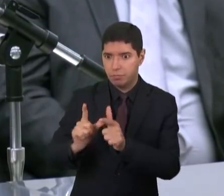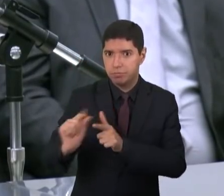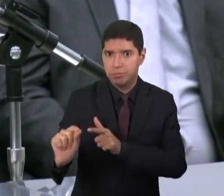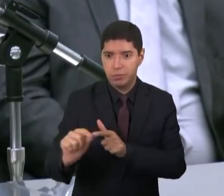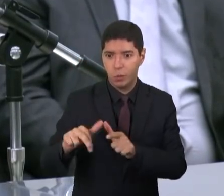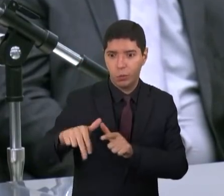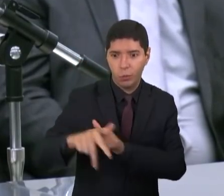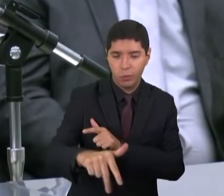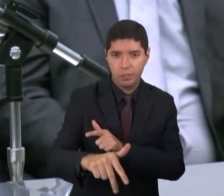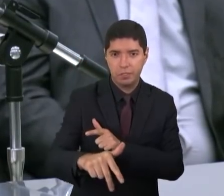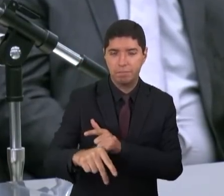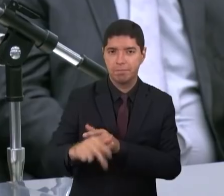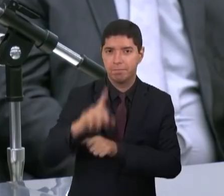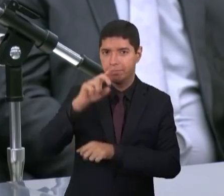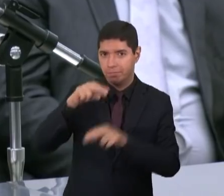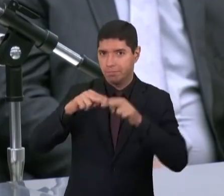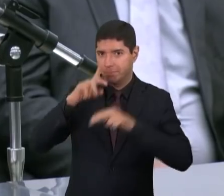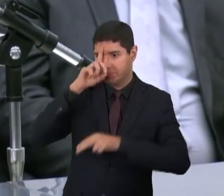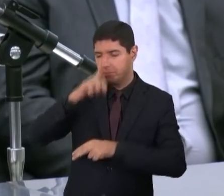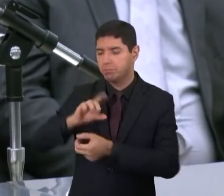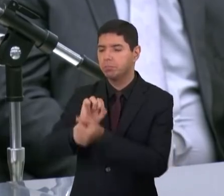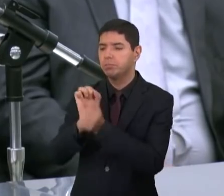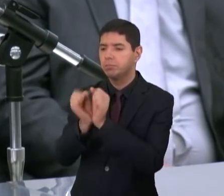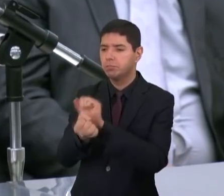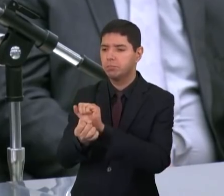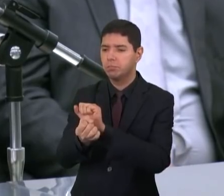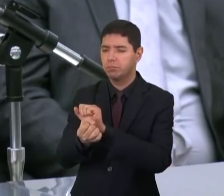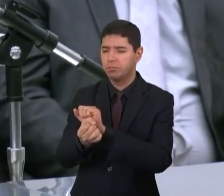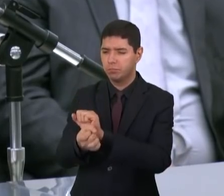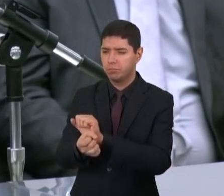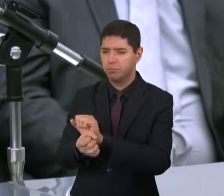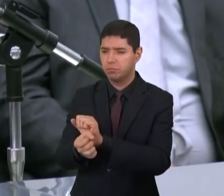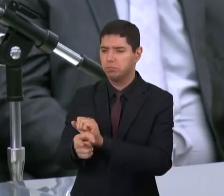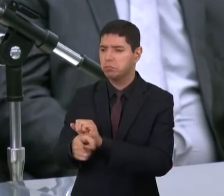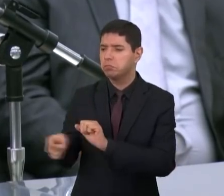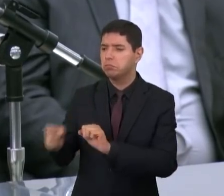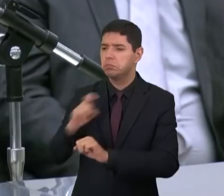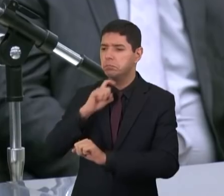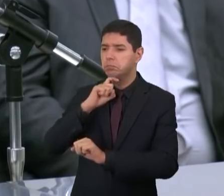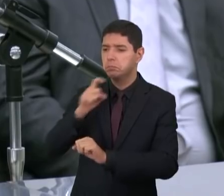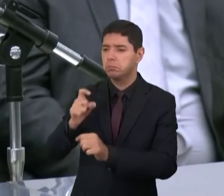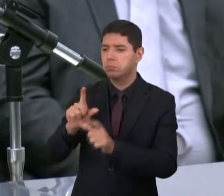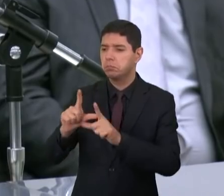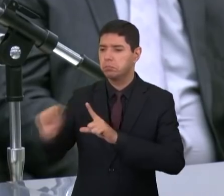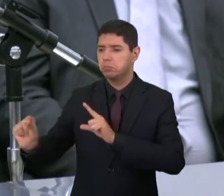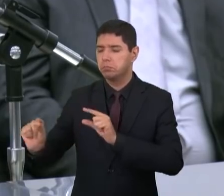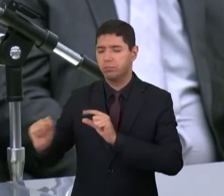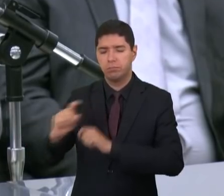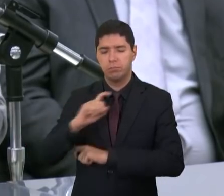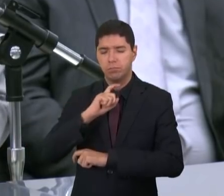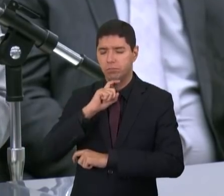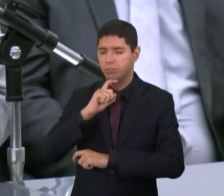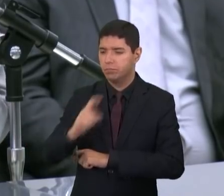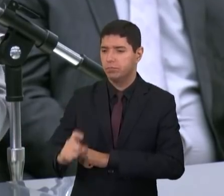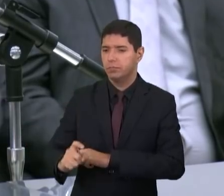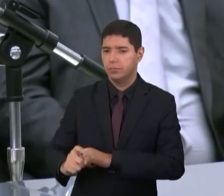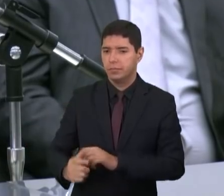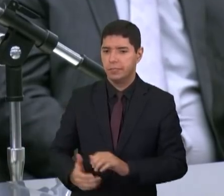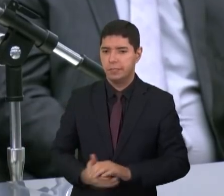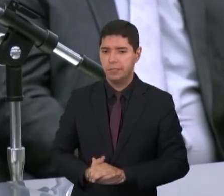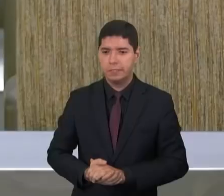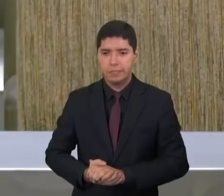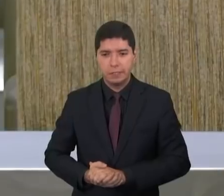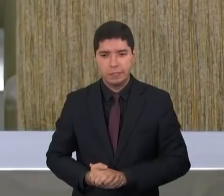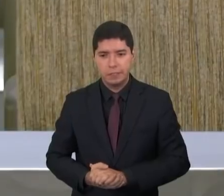para praticamente zerar qualquer possibilidade deles escaparem. E